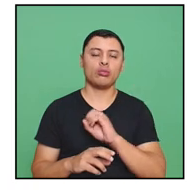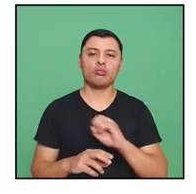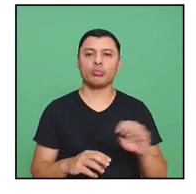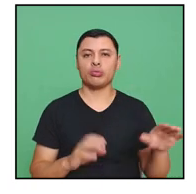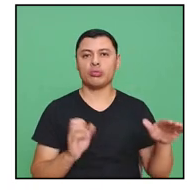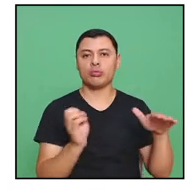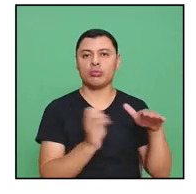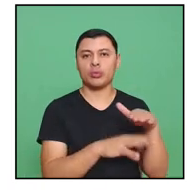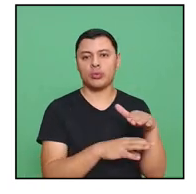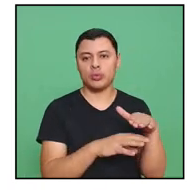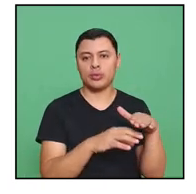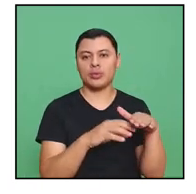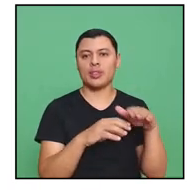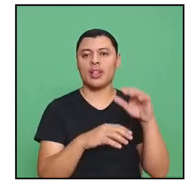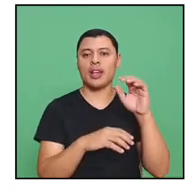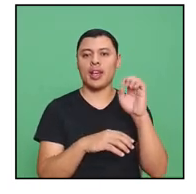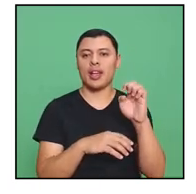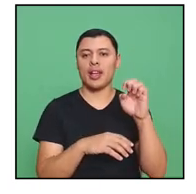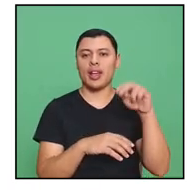domínio